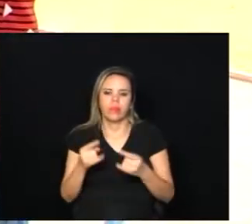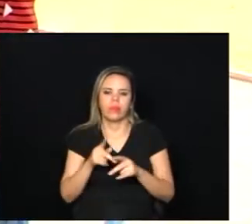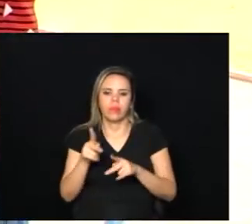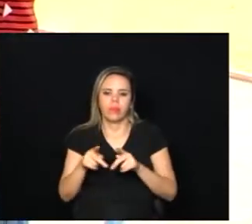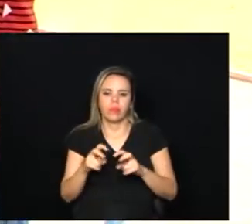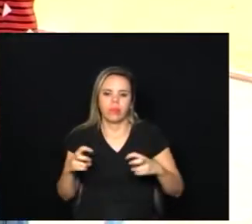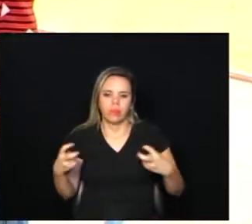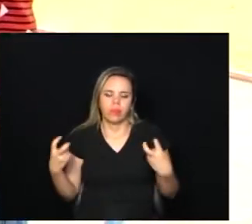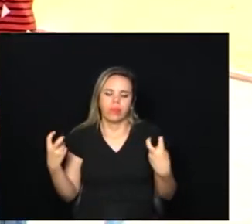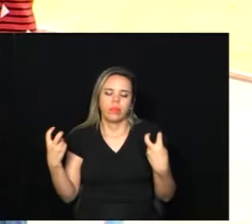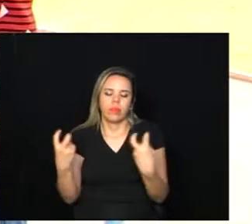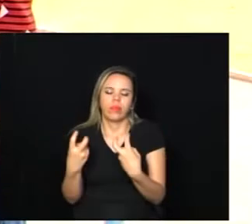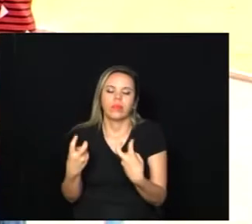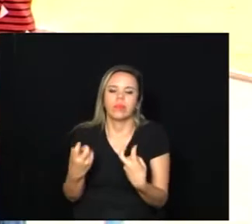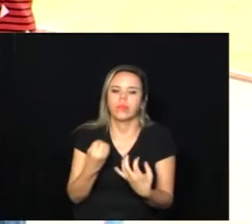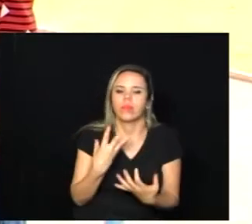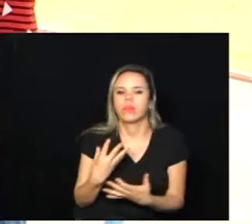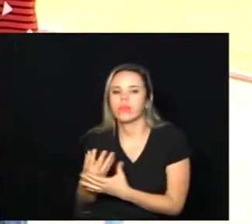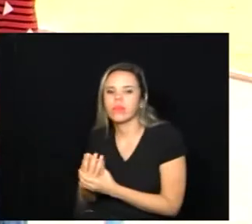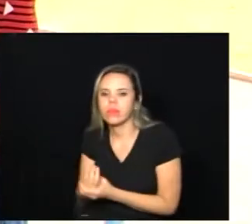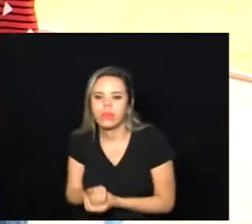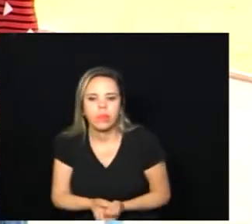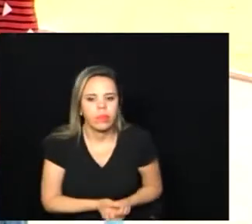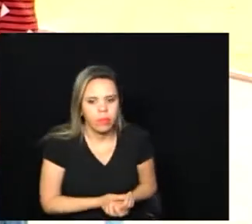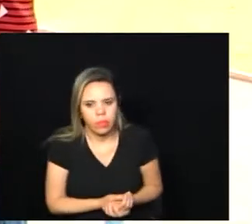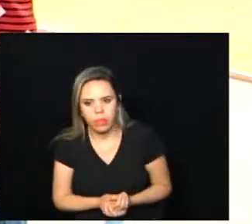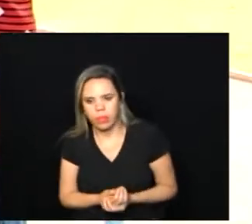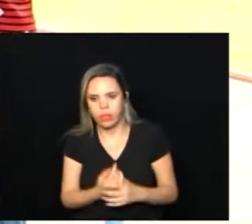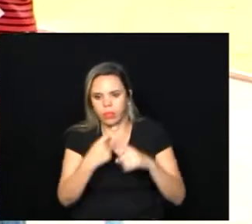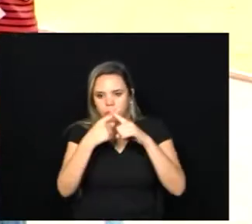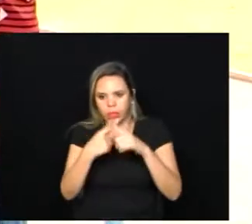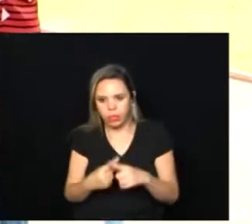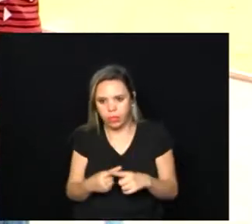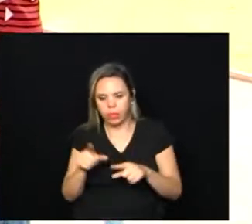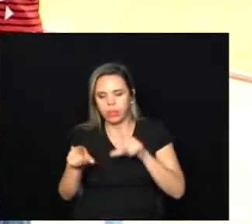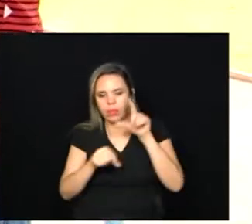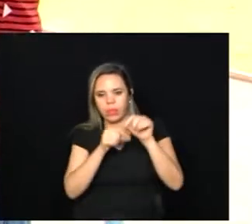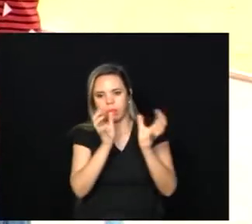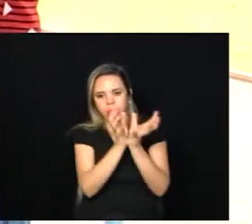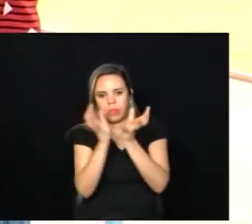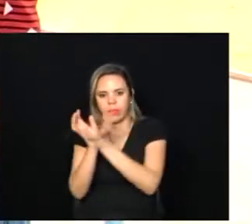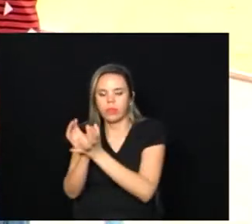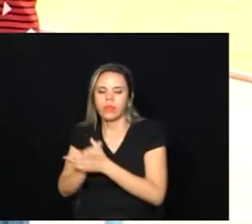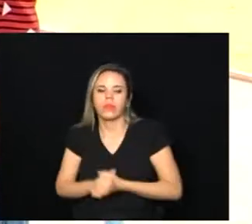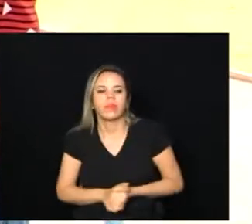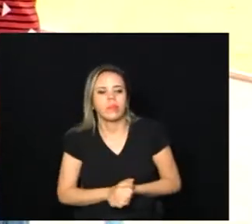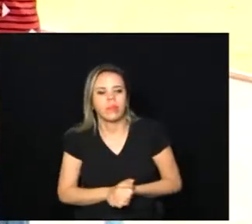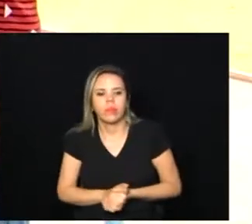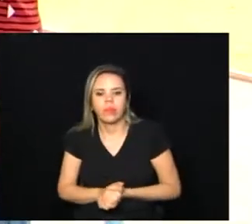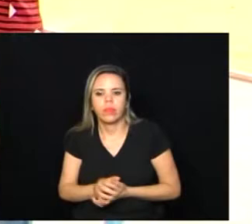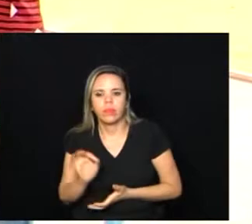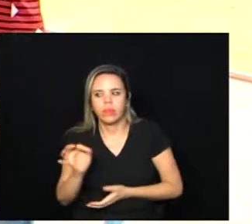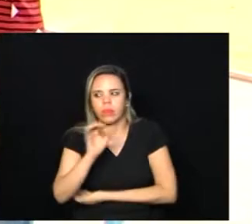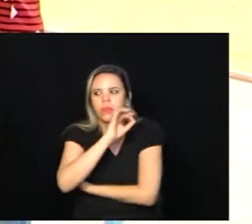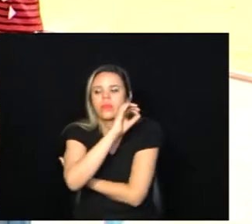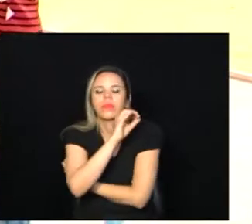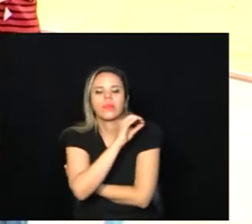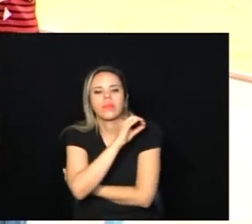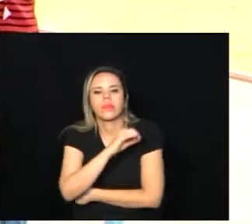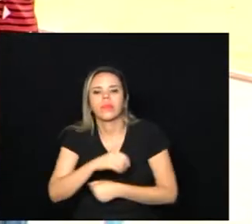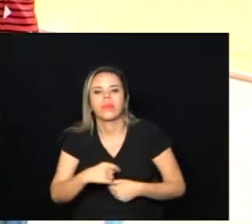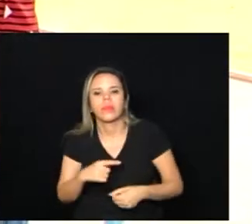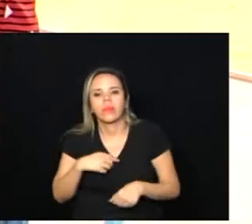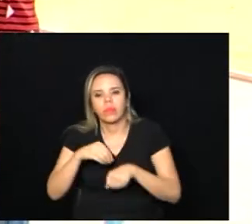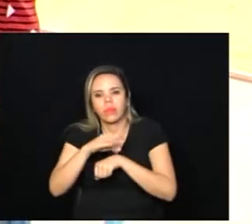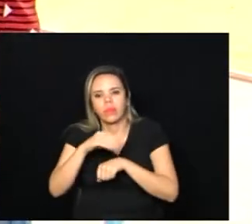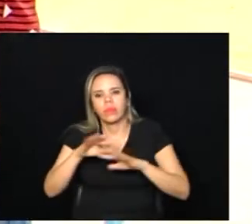público bom, porque nos nossos campeonatos a gente seleciona as equipes. Certo? Selecionando as equipes, a gente